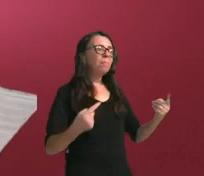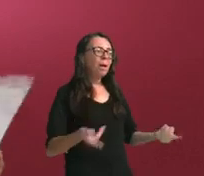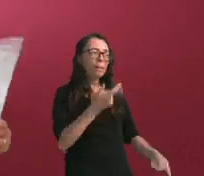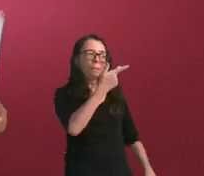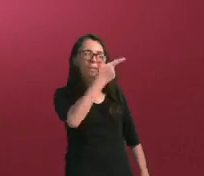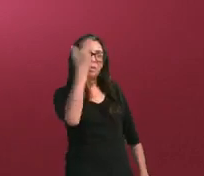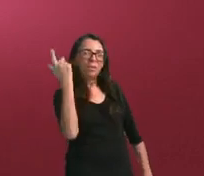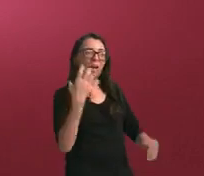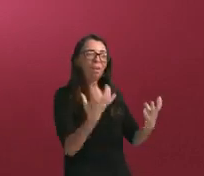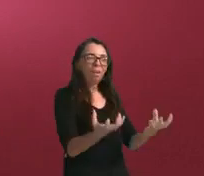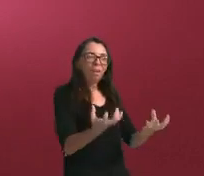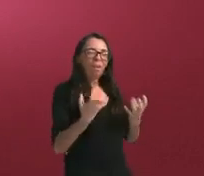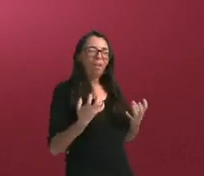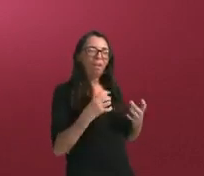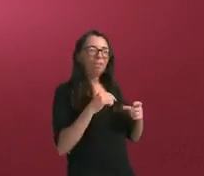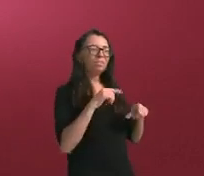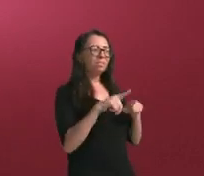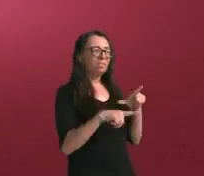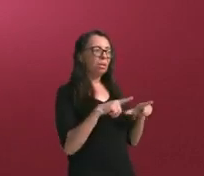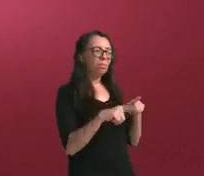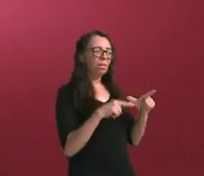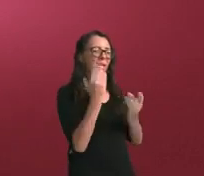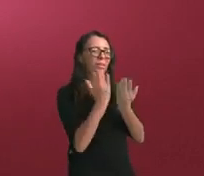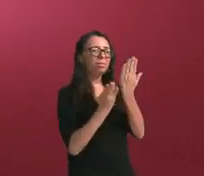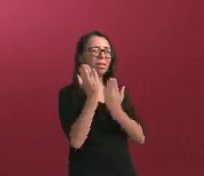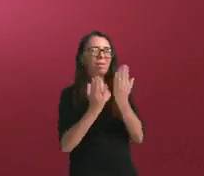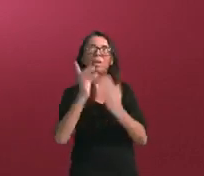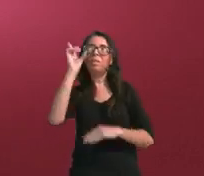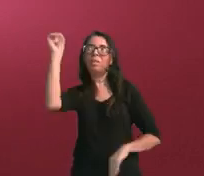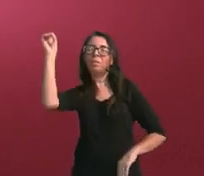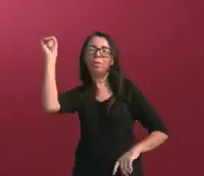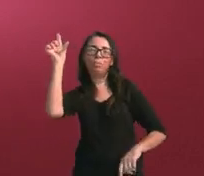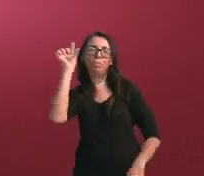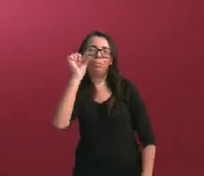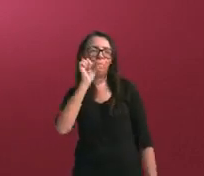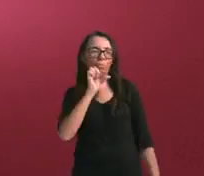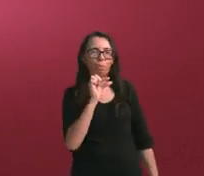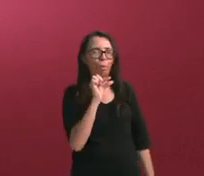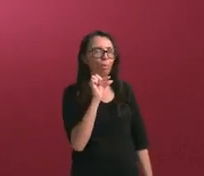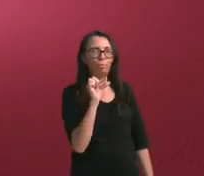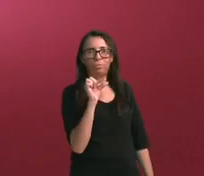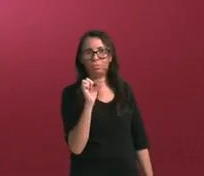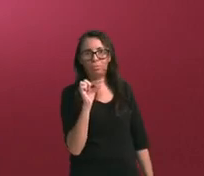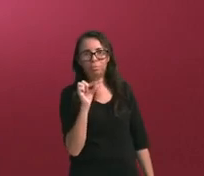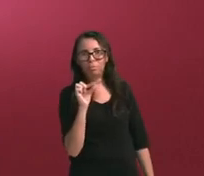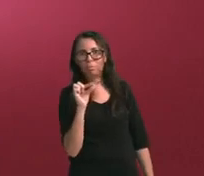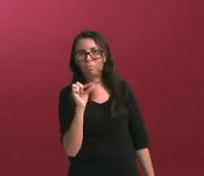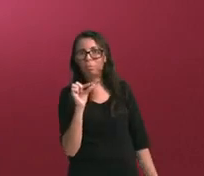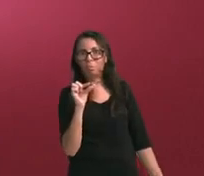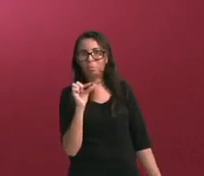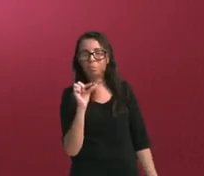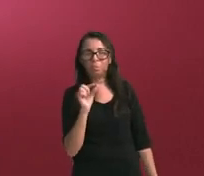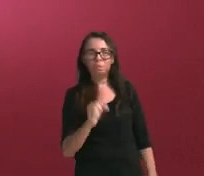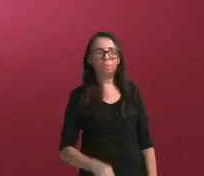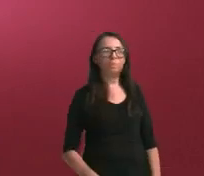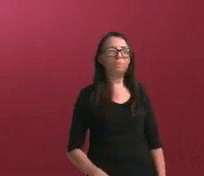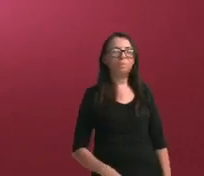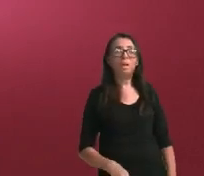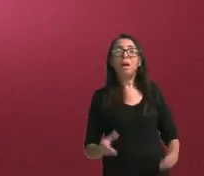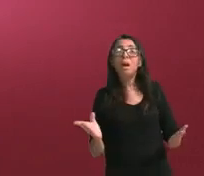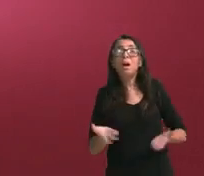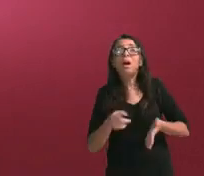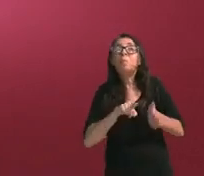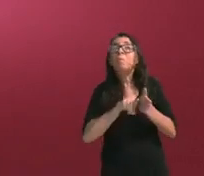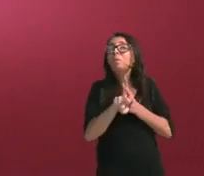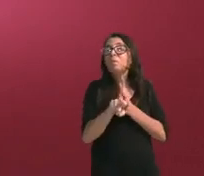mande trabalhadores para a sua seara. Então a pergunta é, o que Jesus